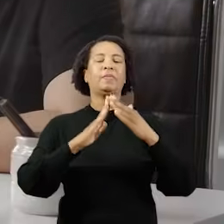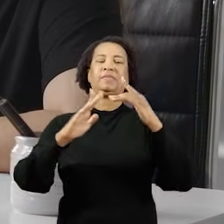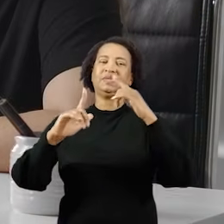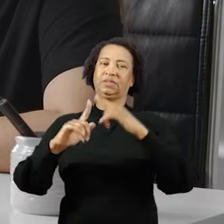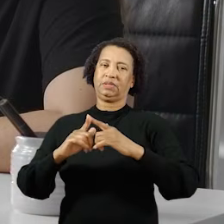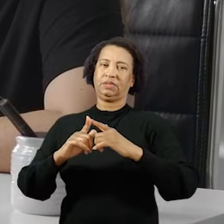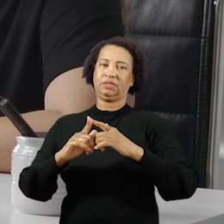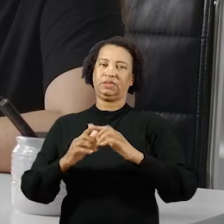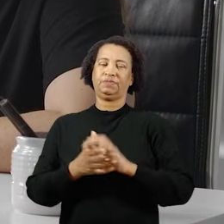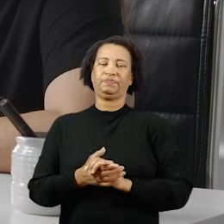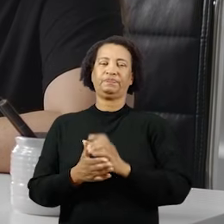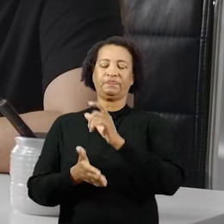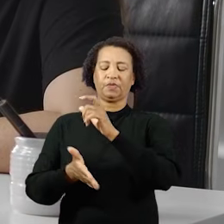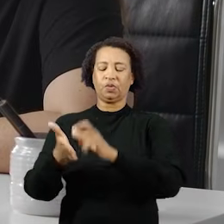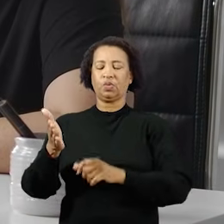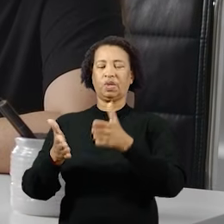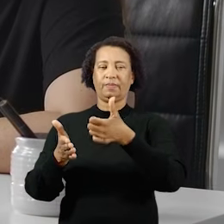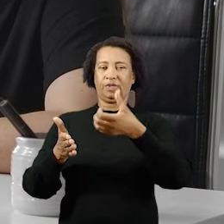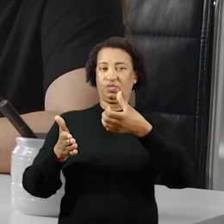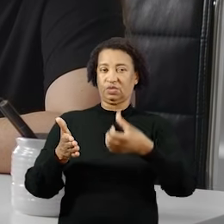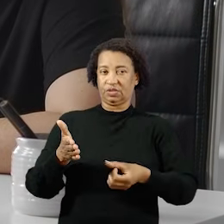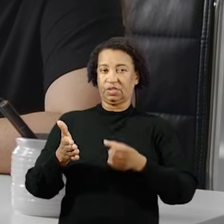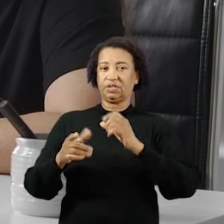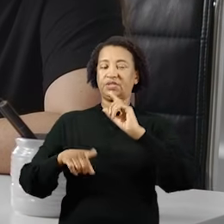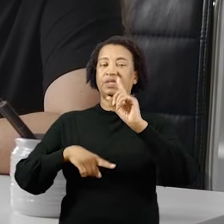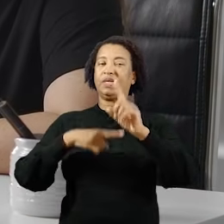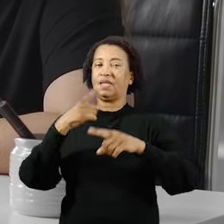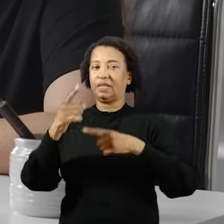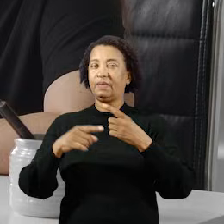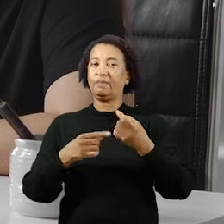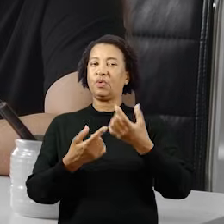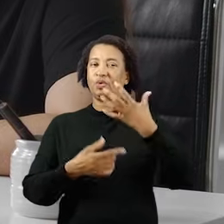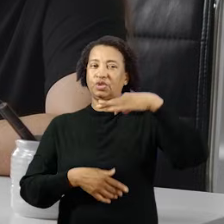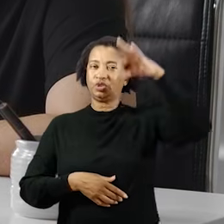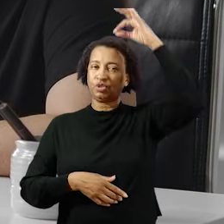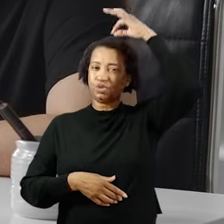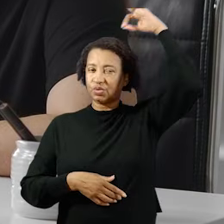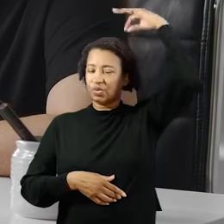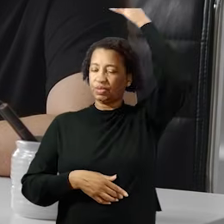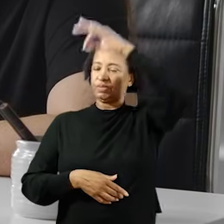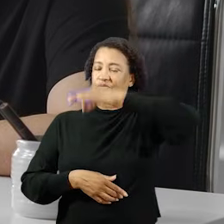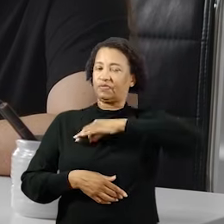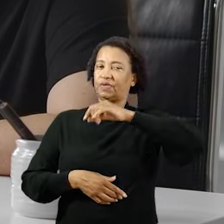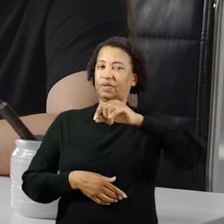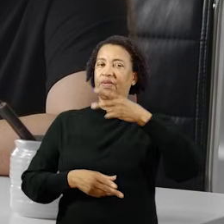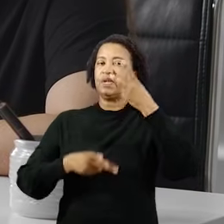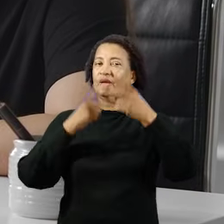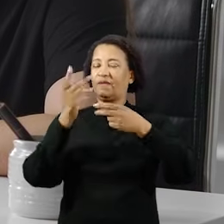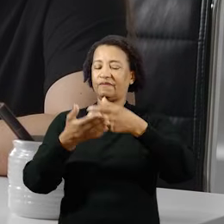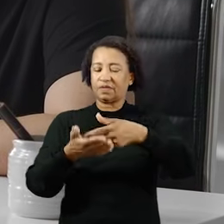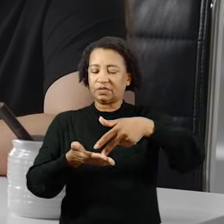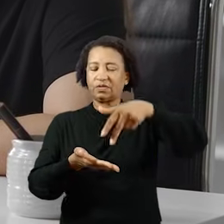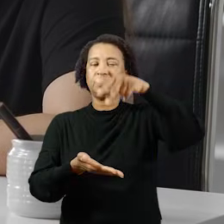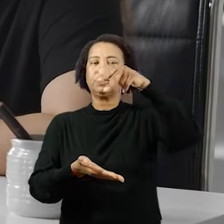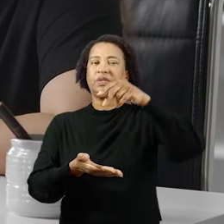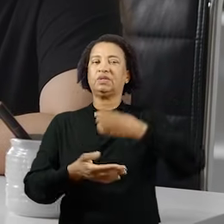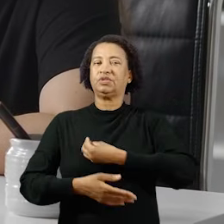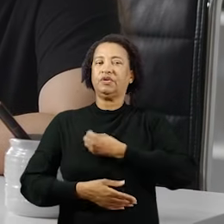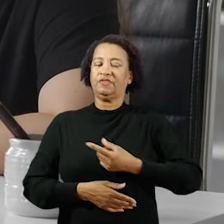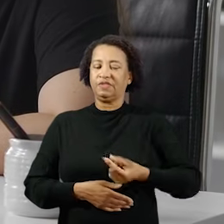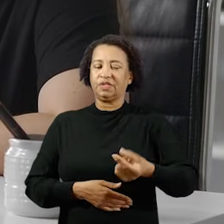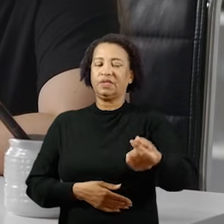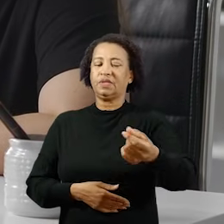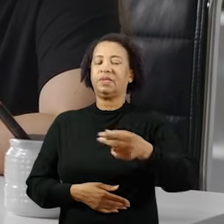daquela igreja. No capítulo 16, depois de elevar o espírito dos coríntios falando sobre a ressurreição e sobre a vida